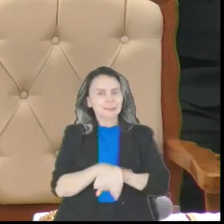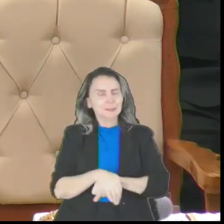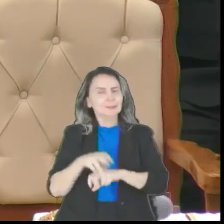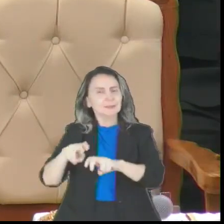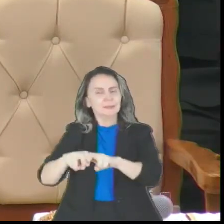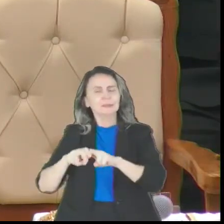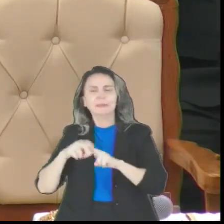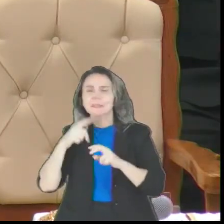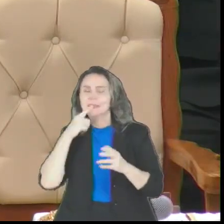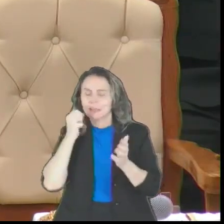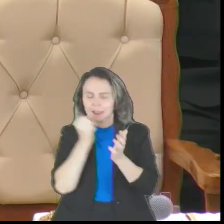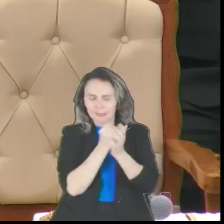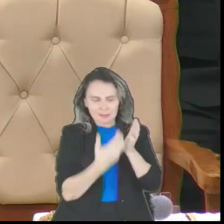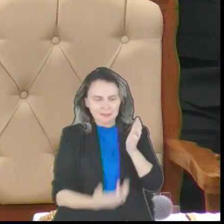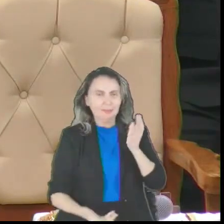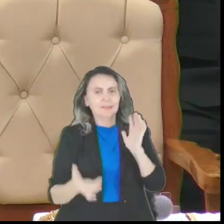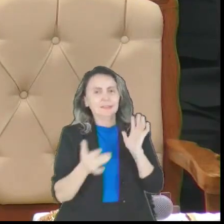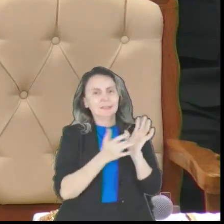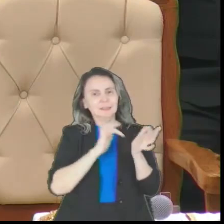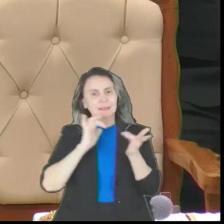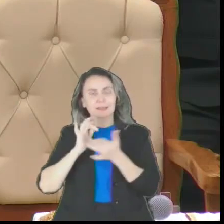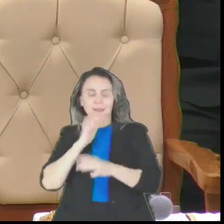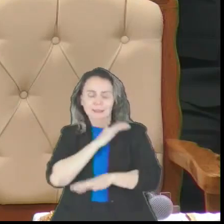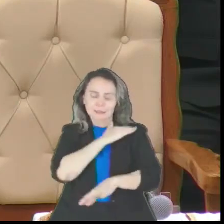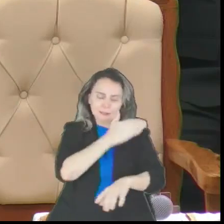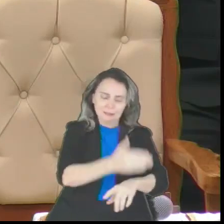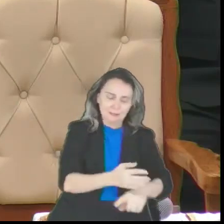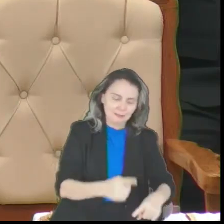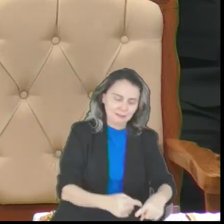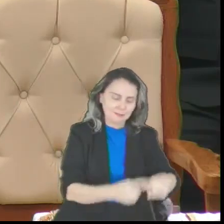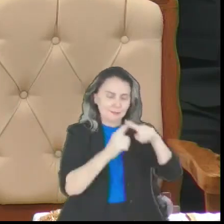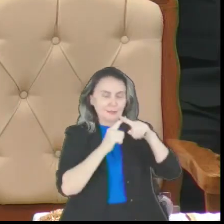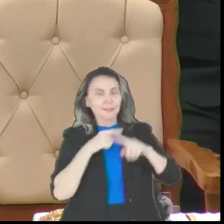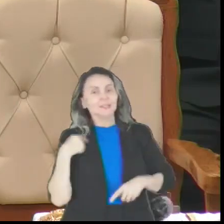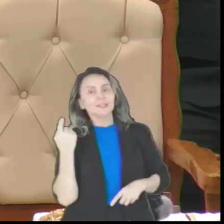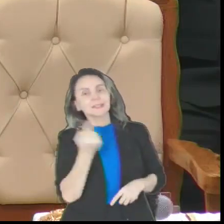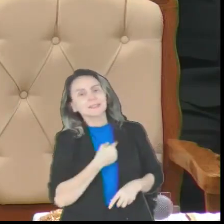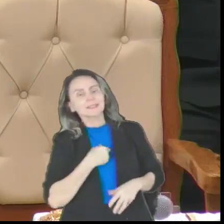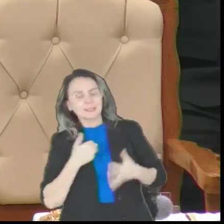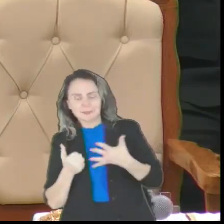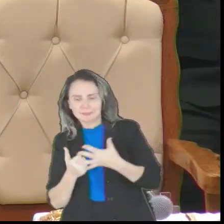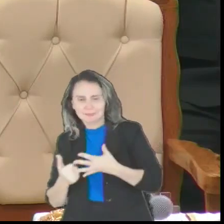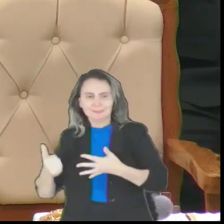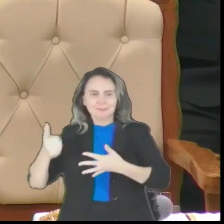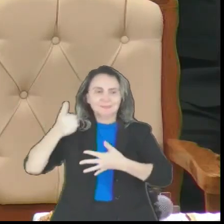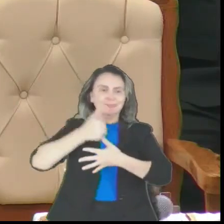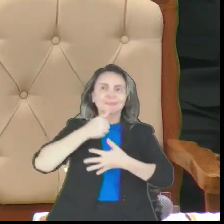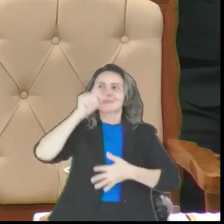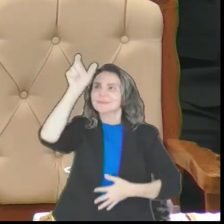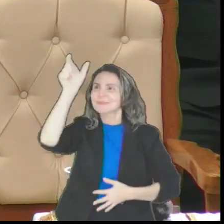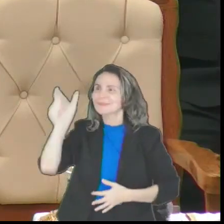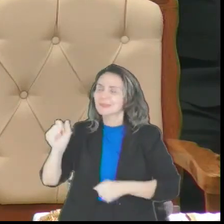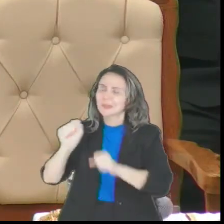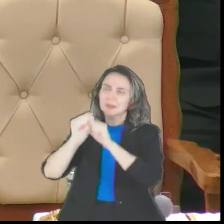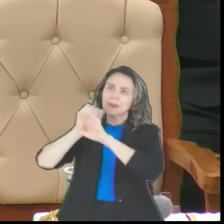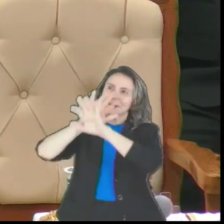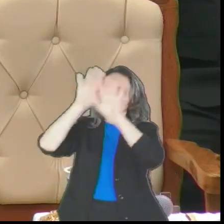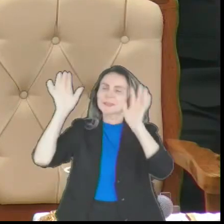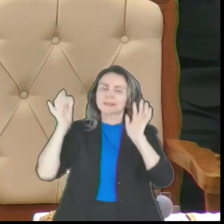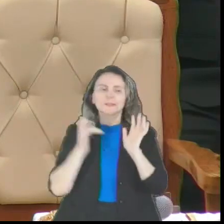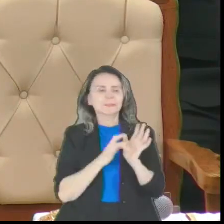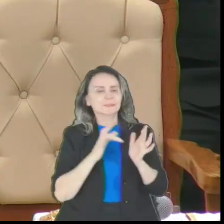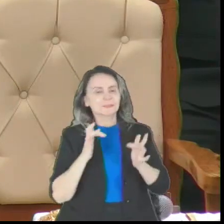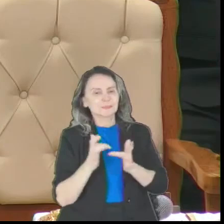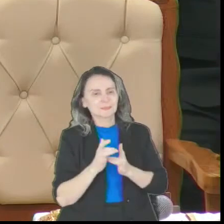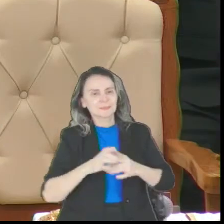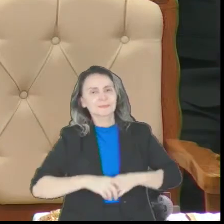verteu no Calvário, e nós somos privilegiados de estarmos na sua presença. Glórias a Jesus. E quanto custa